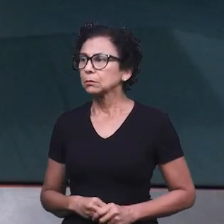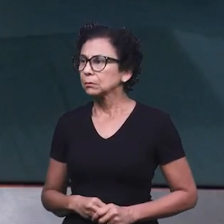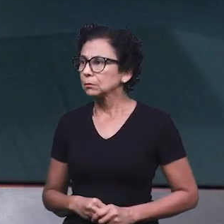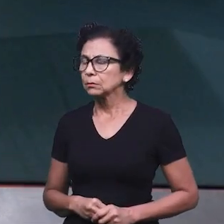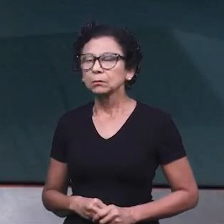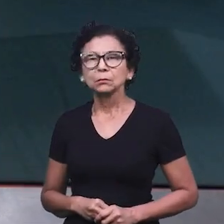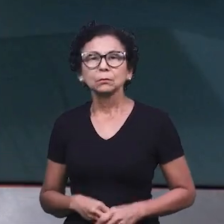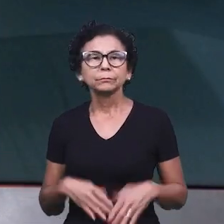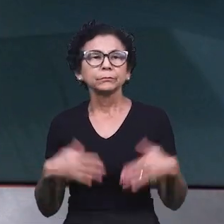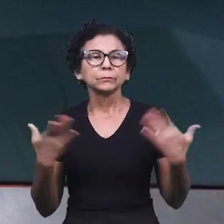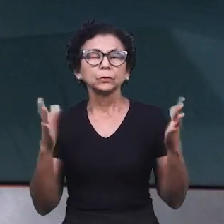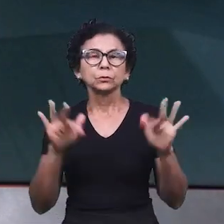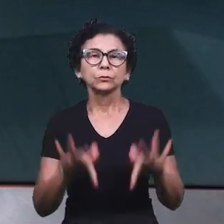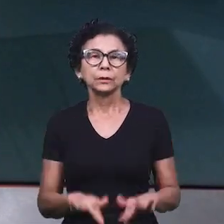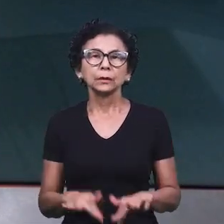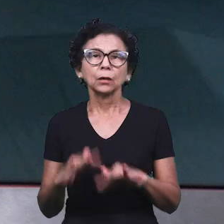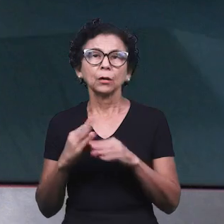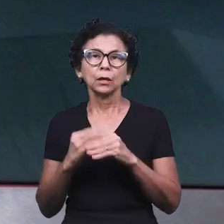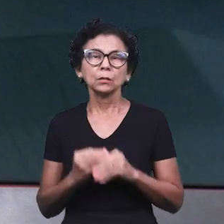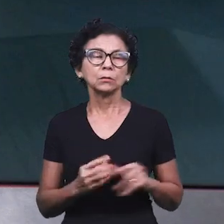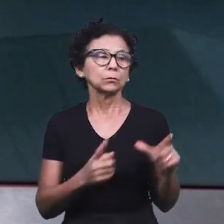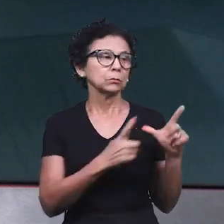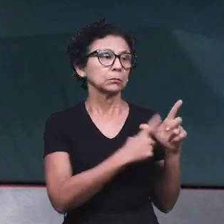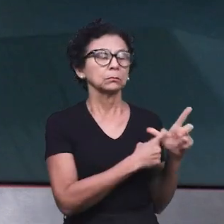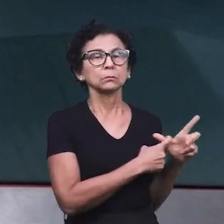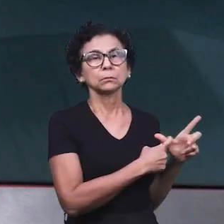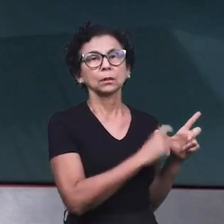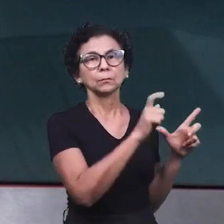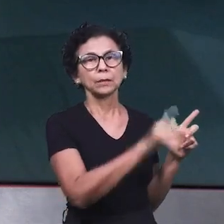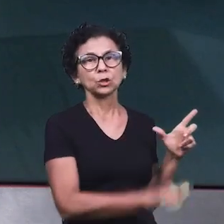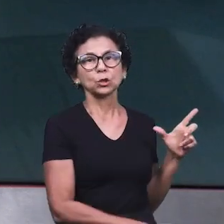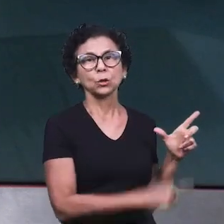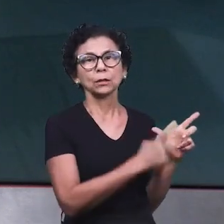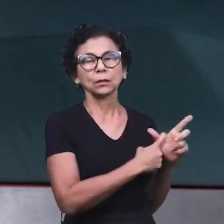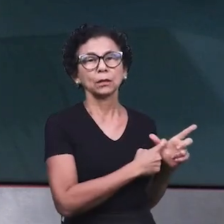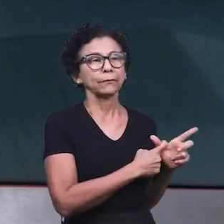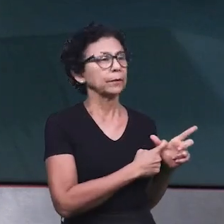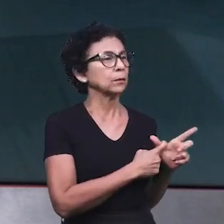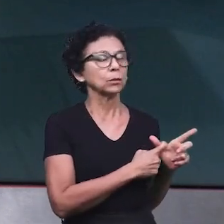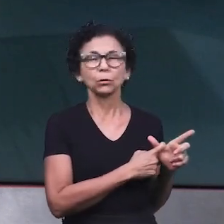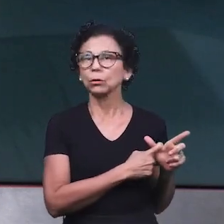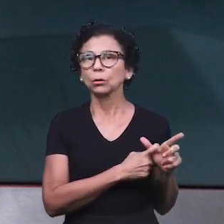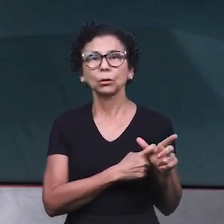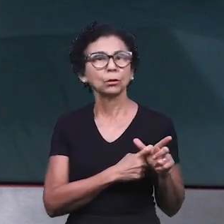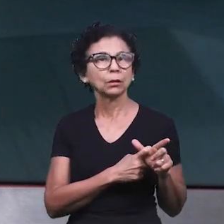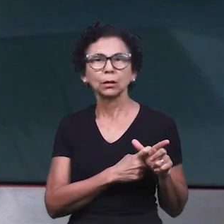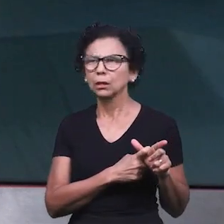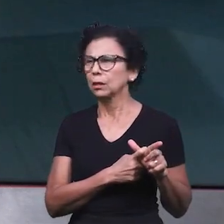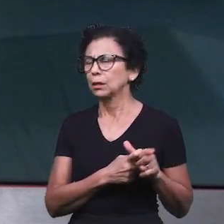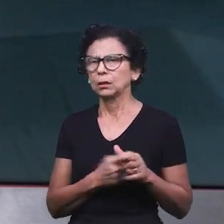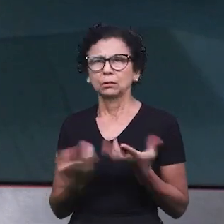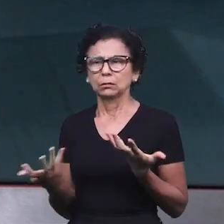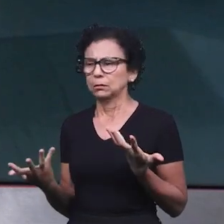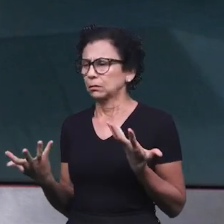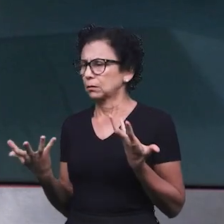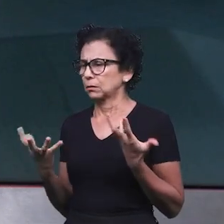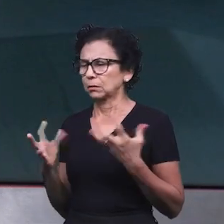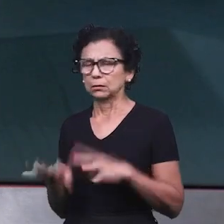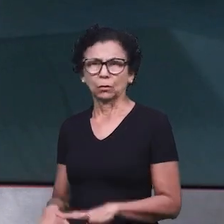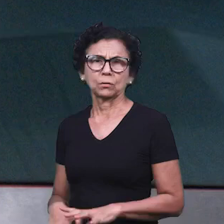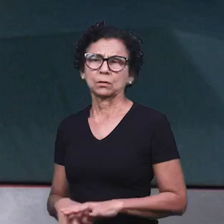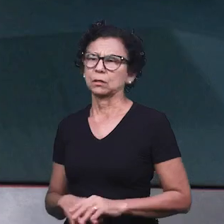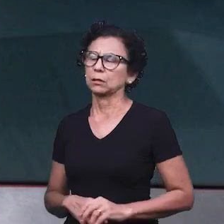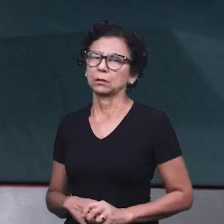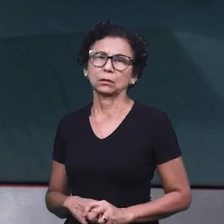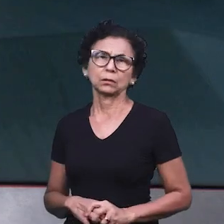ali. Acabou que o devedor, sem condições financeiras para aceitar